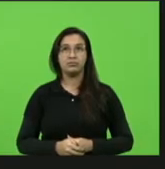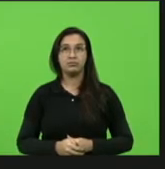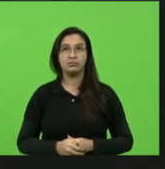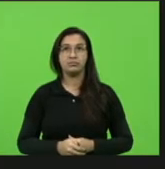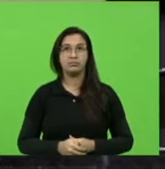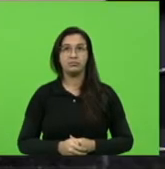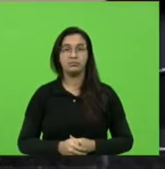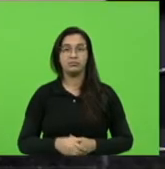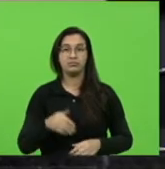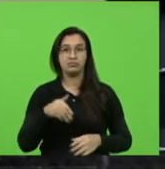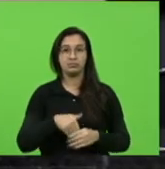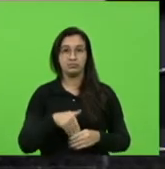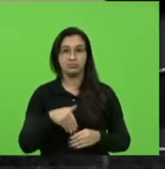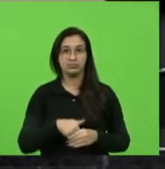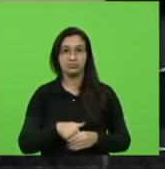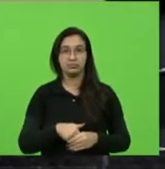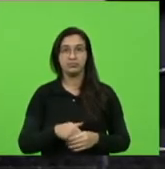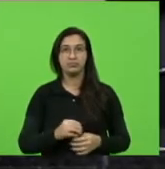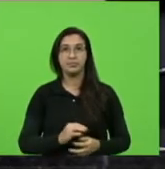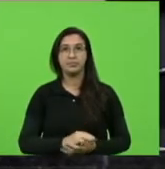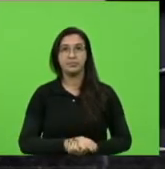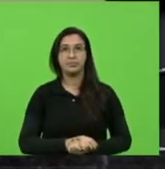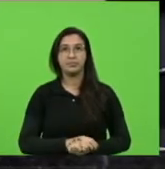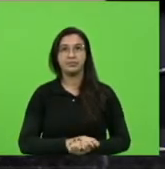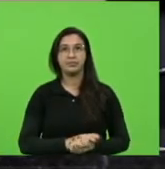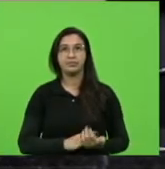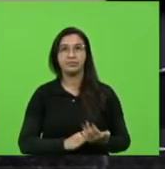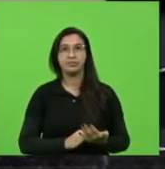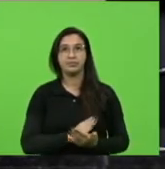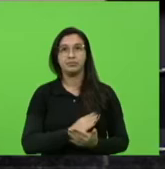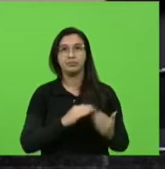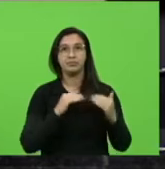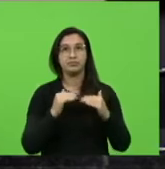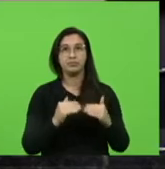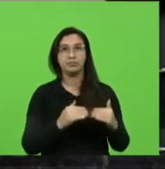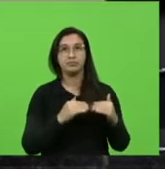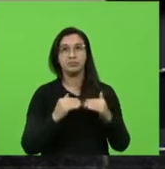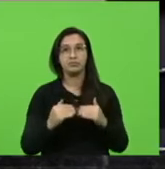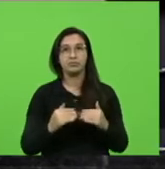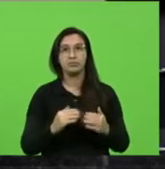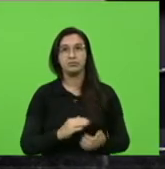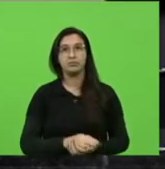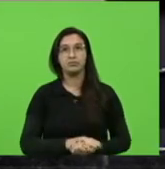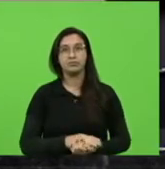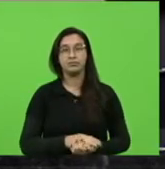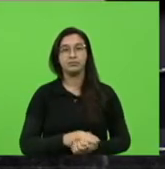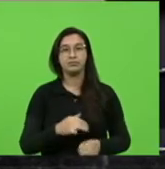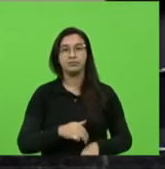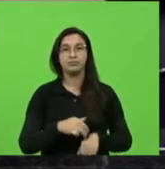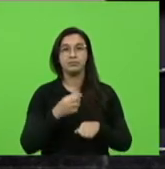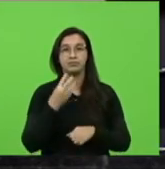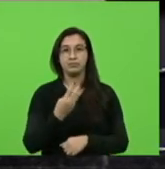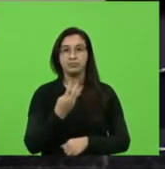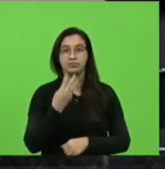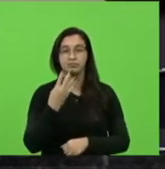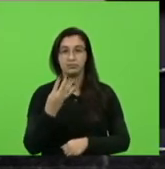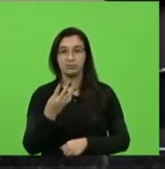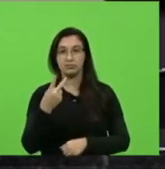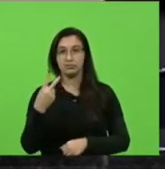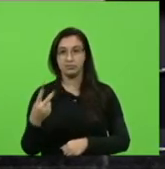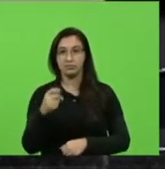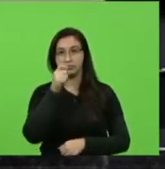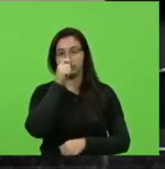Em votação, deputados que aprovam permaneçam como se encontram. Aprovado por unanimidade. Moção 342, autor deputado João